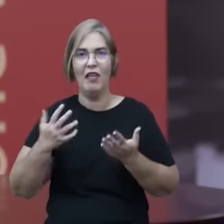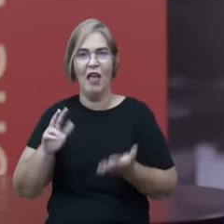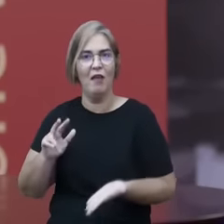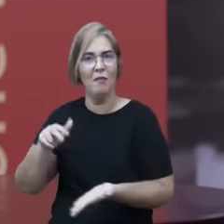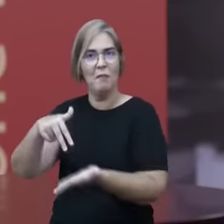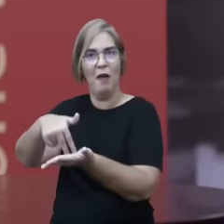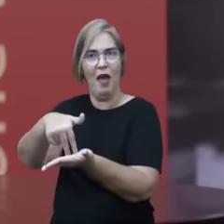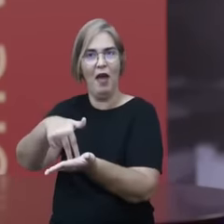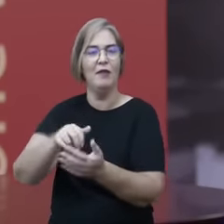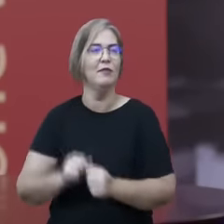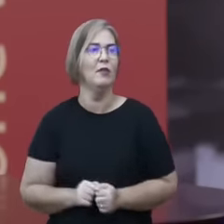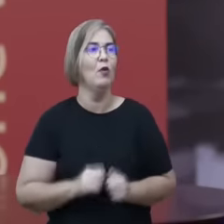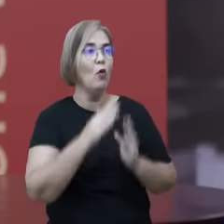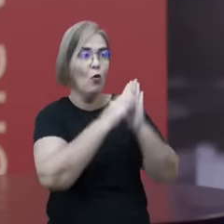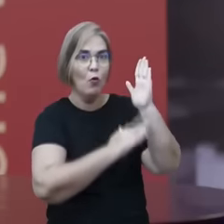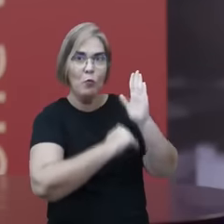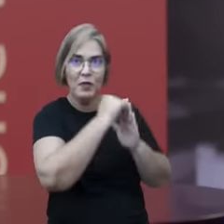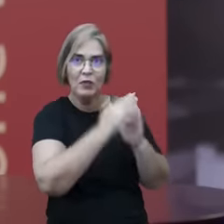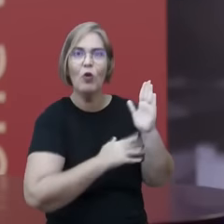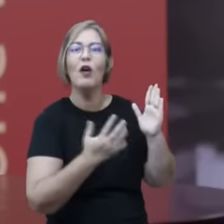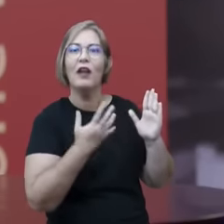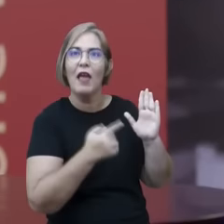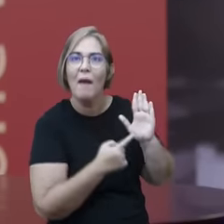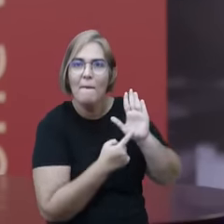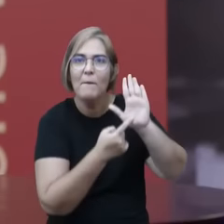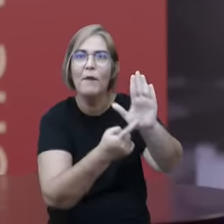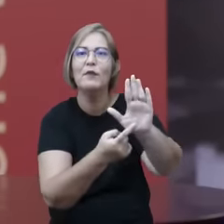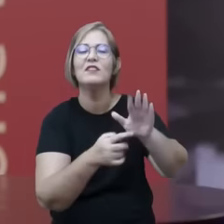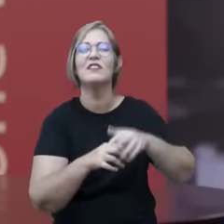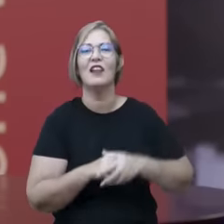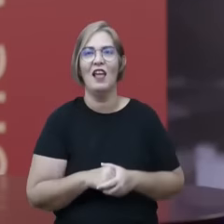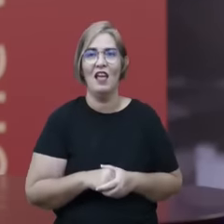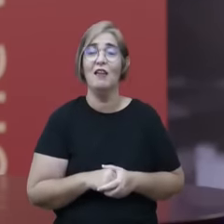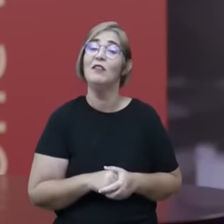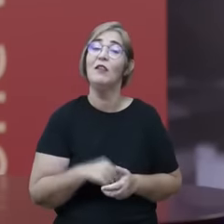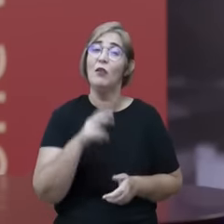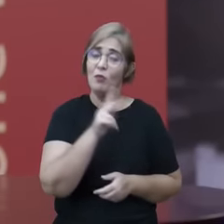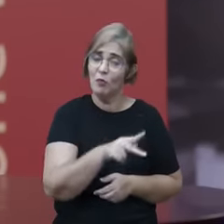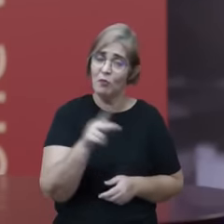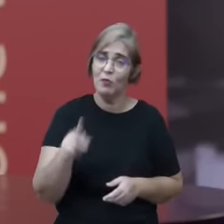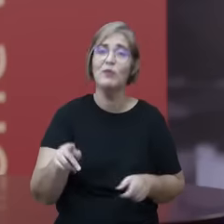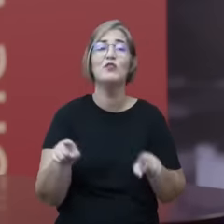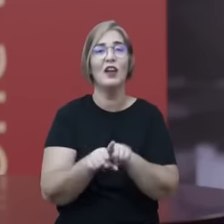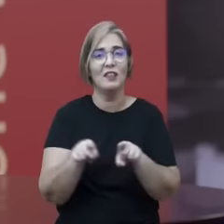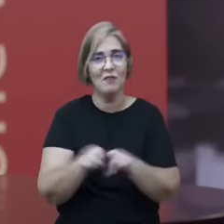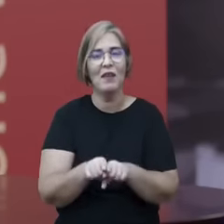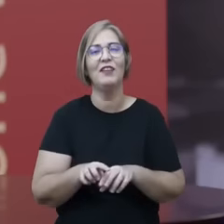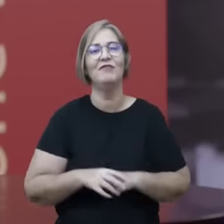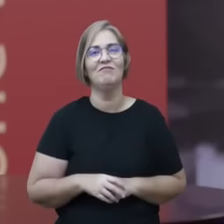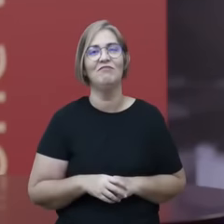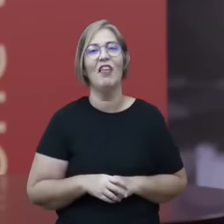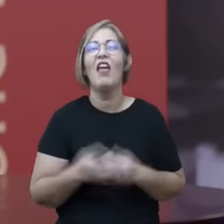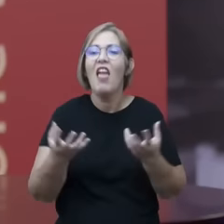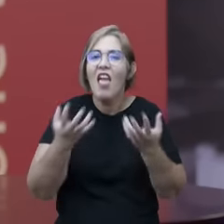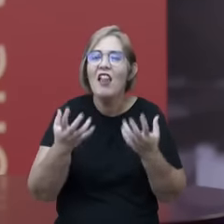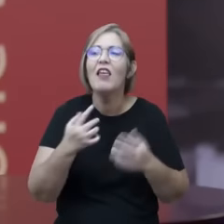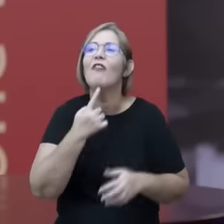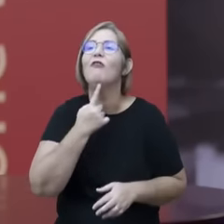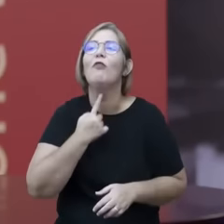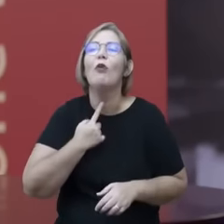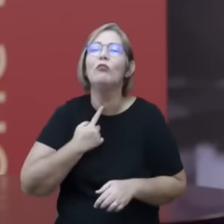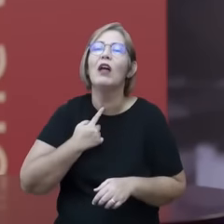pintor pinta também para exprimir algo né sua experiência da beleza, o professor quer compartilhar o seu